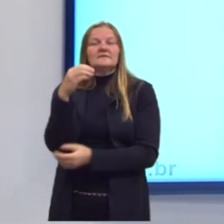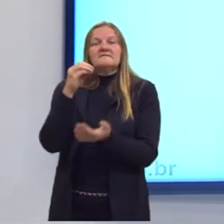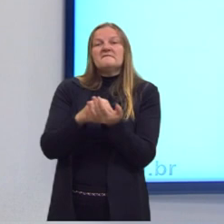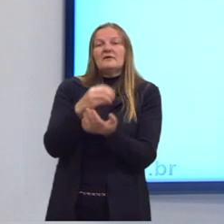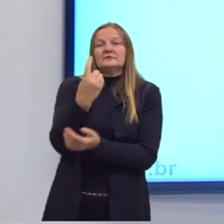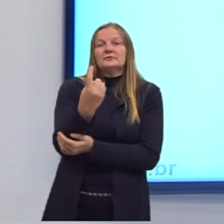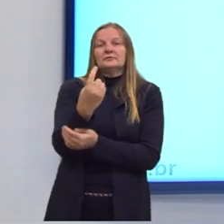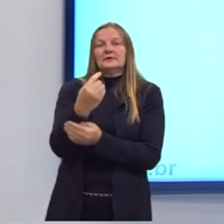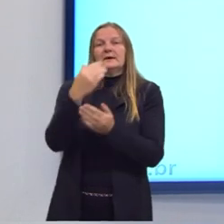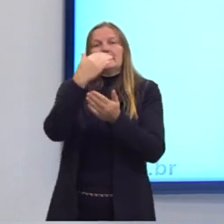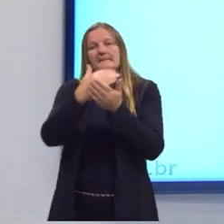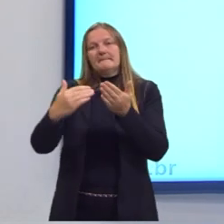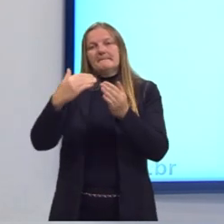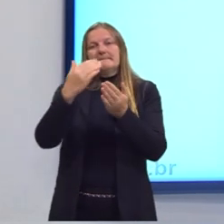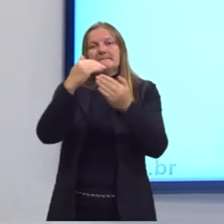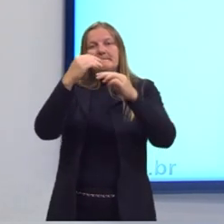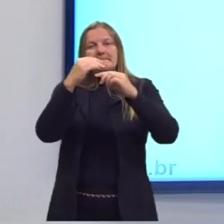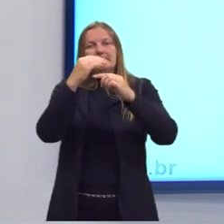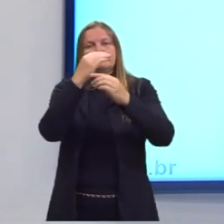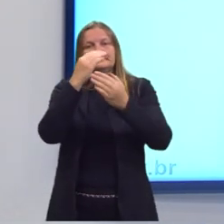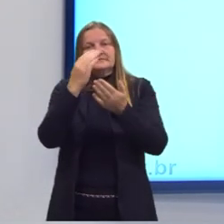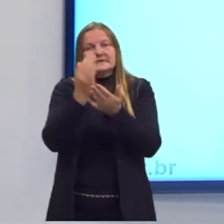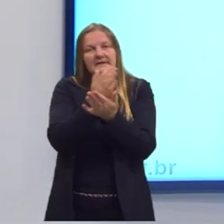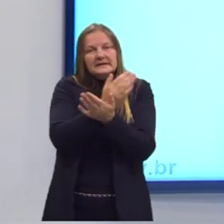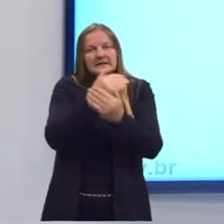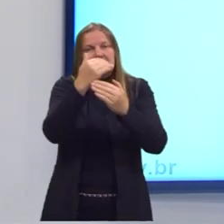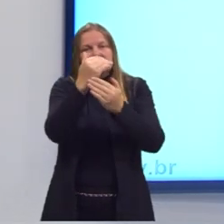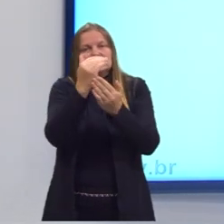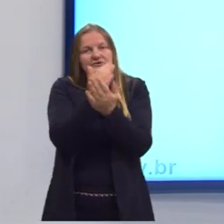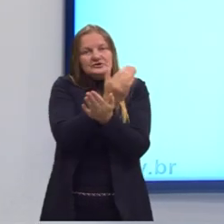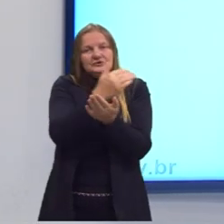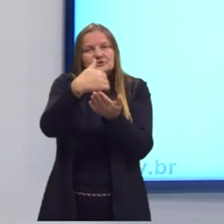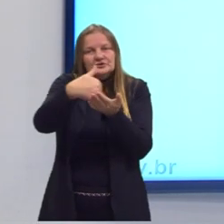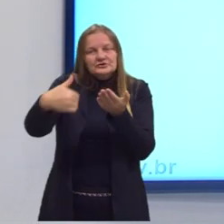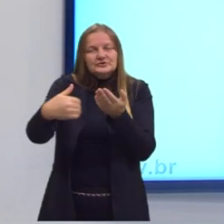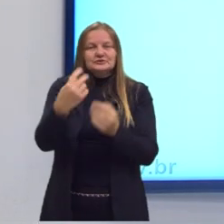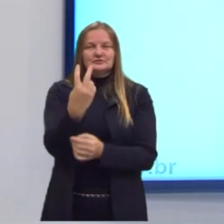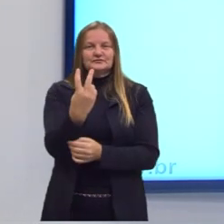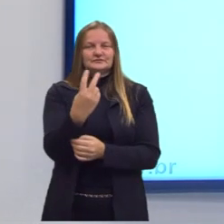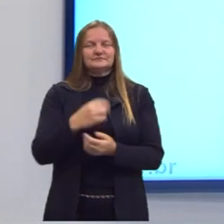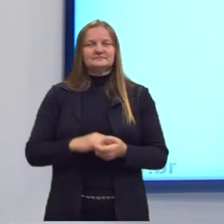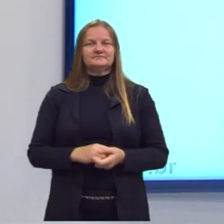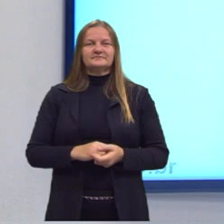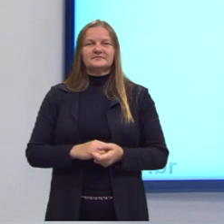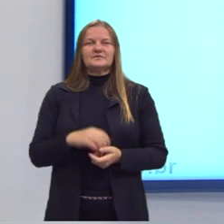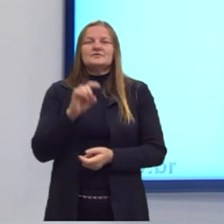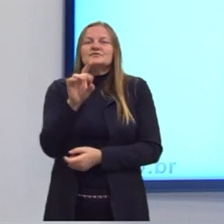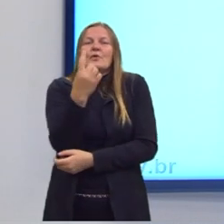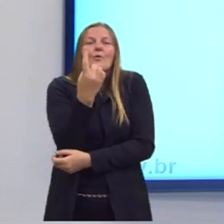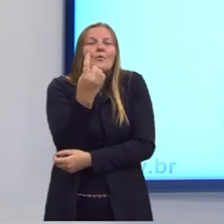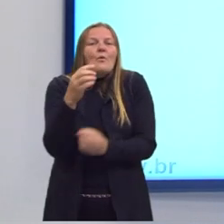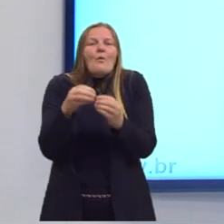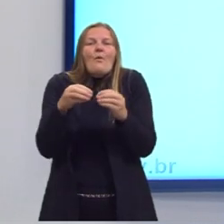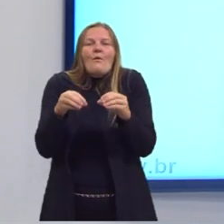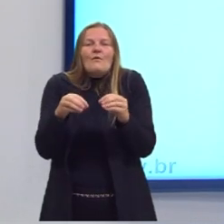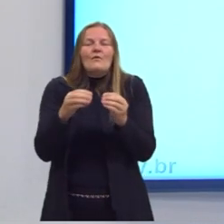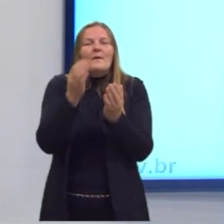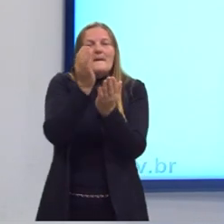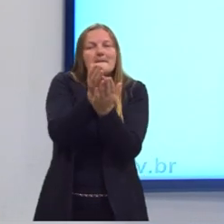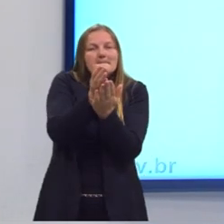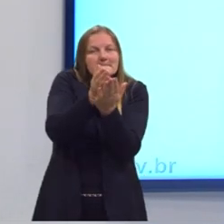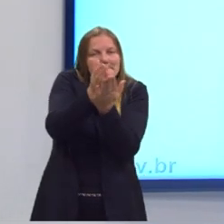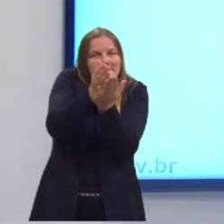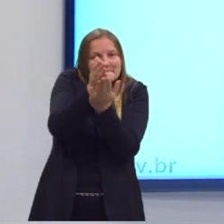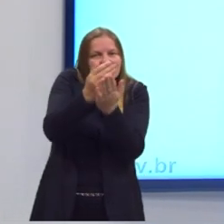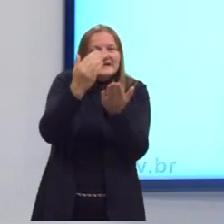um que que eu posso fazer eu divido os outros Regente pela metade a quantidade e faço meu bolo com somente um ovo Então faço metade do